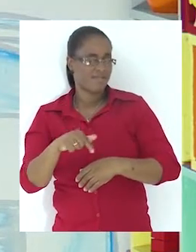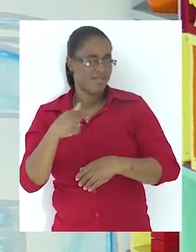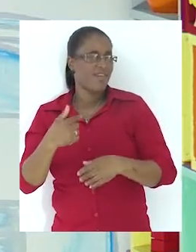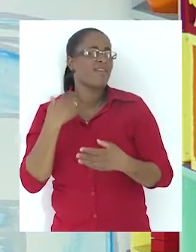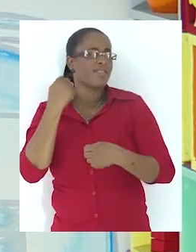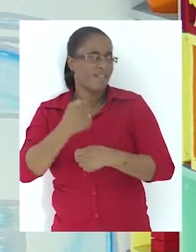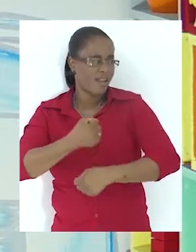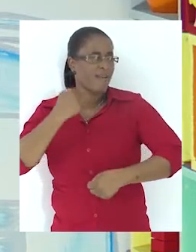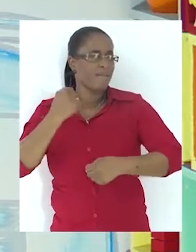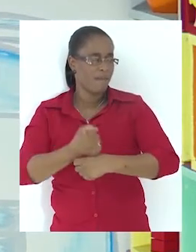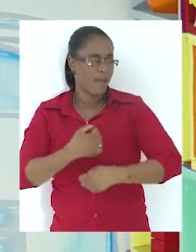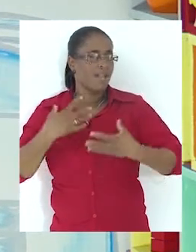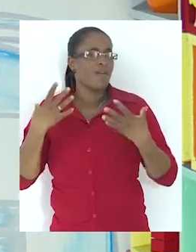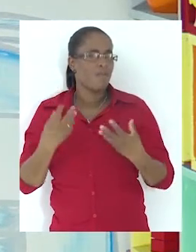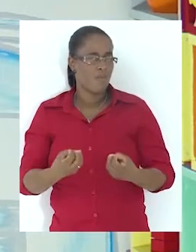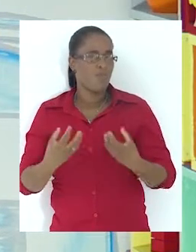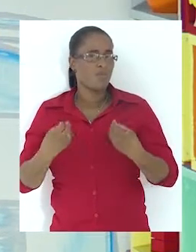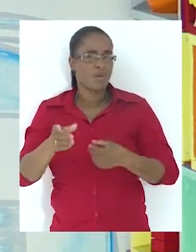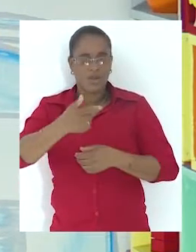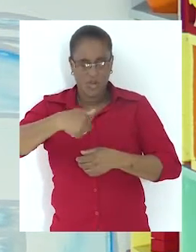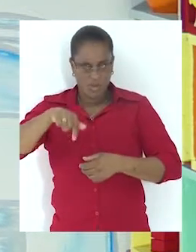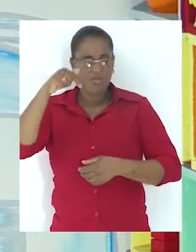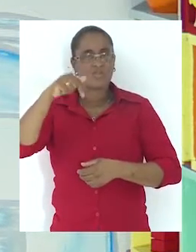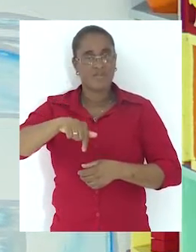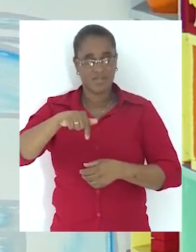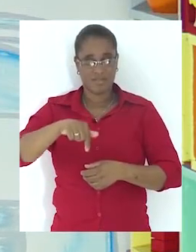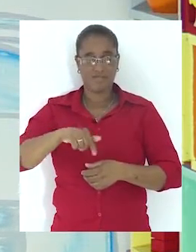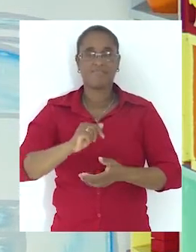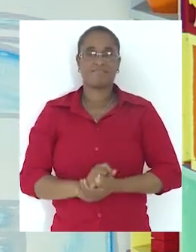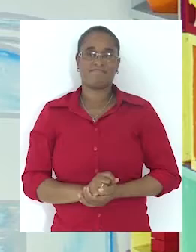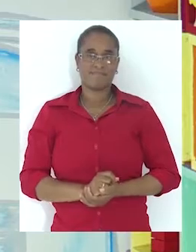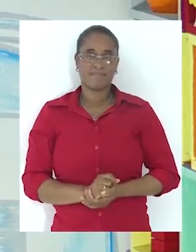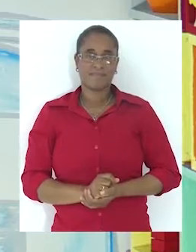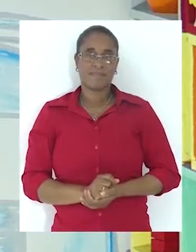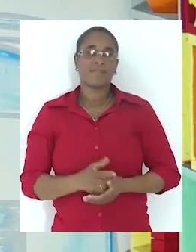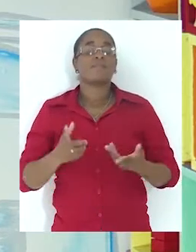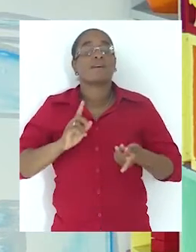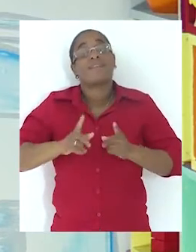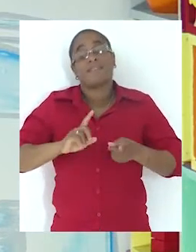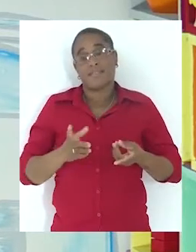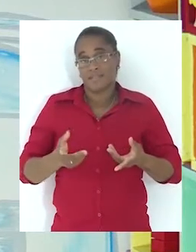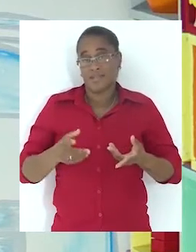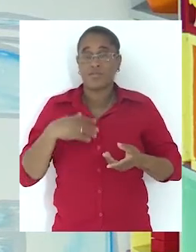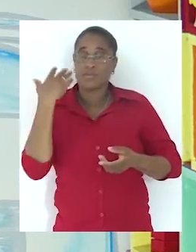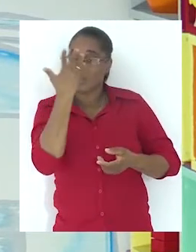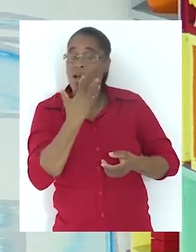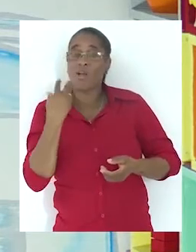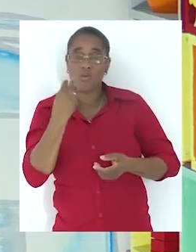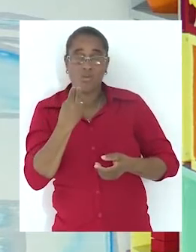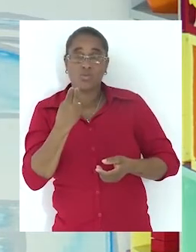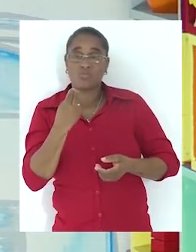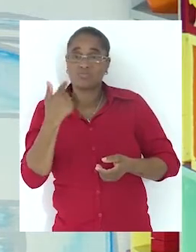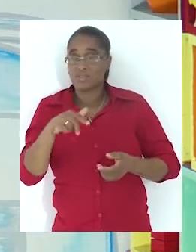muito para que nós estivéssemos aqui, não é? E para que os alunos não